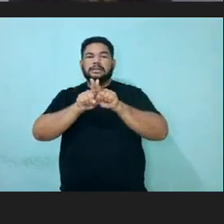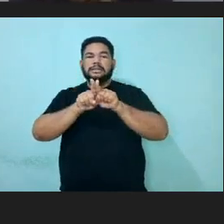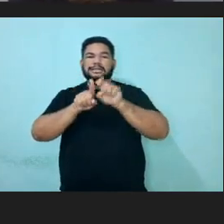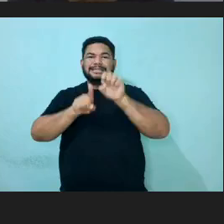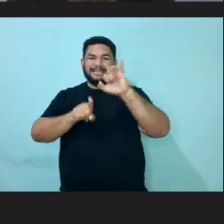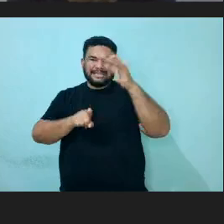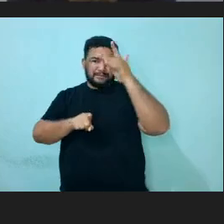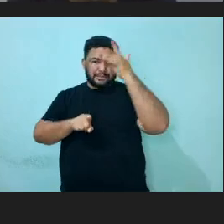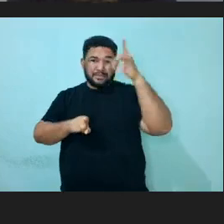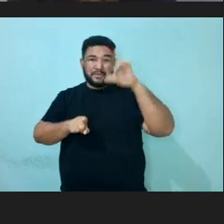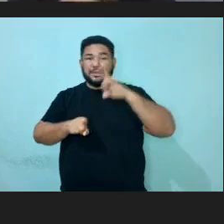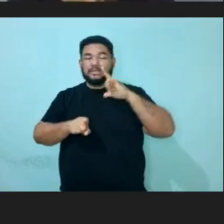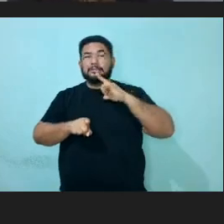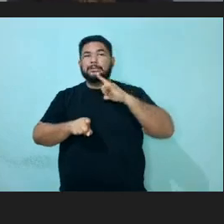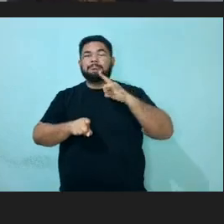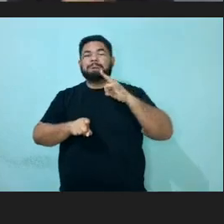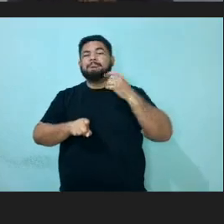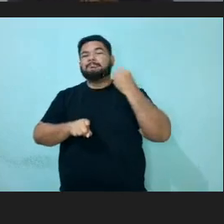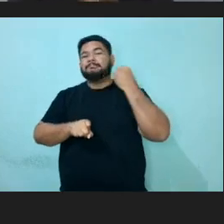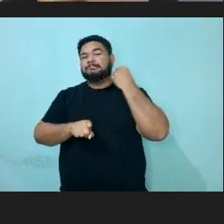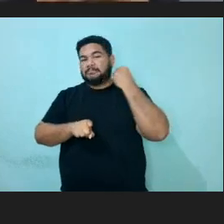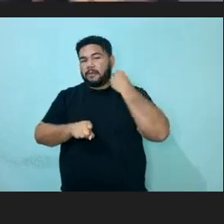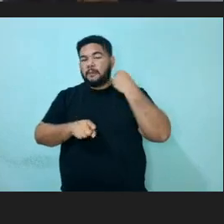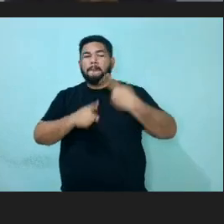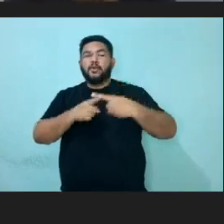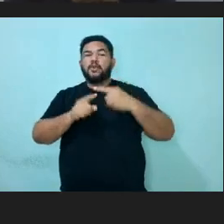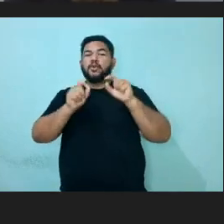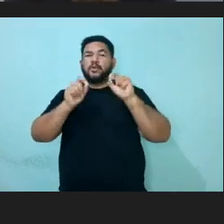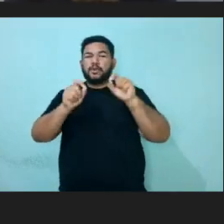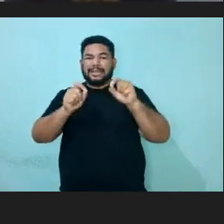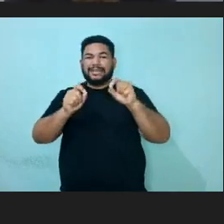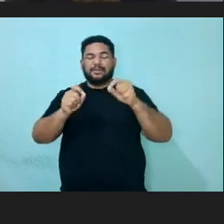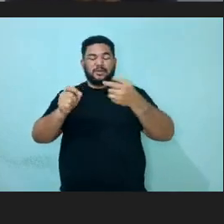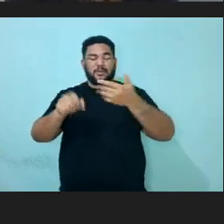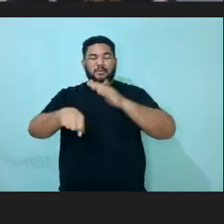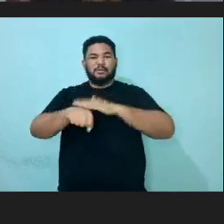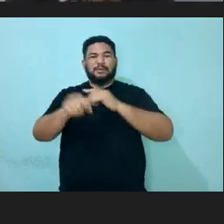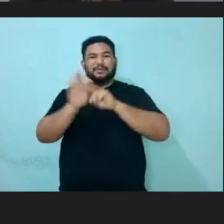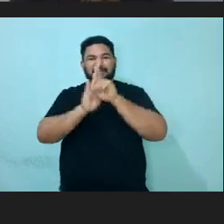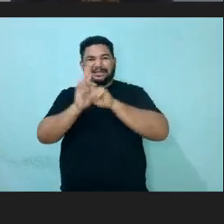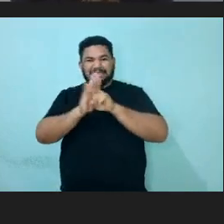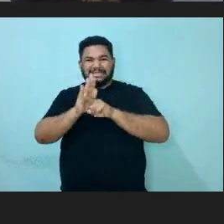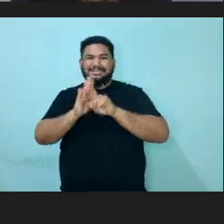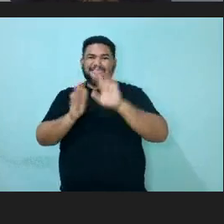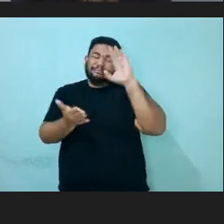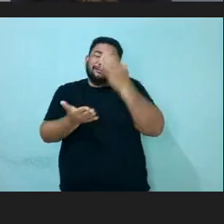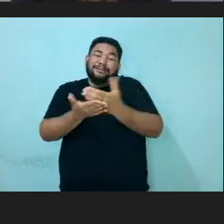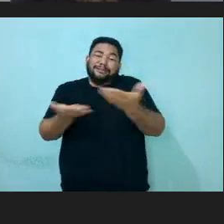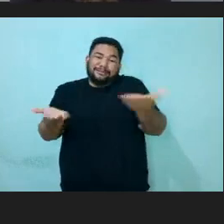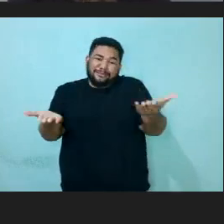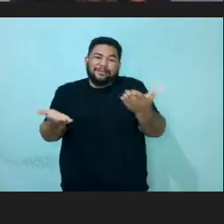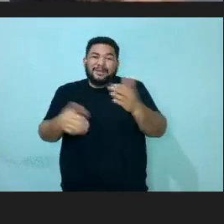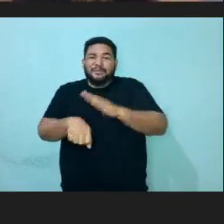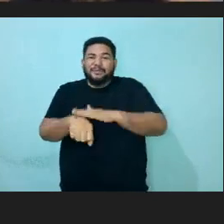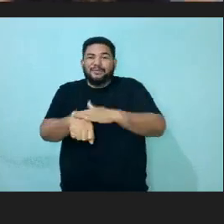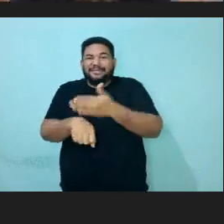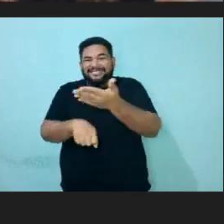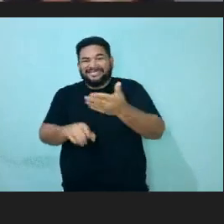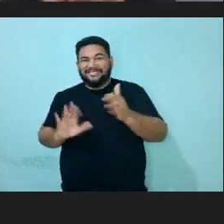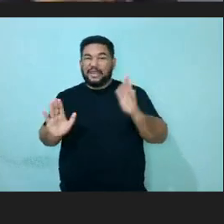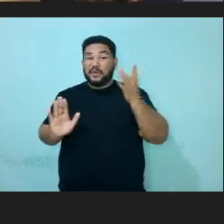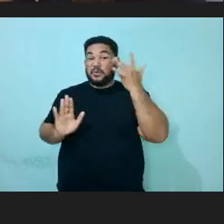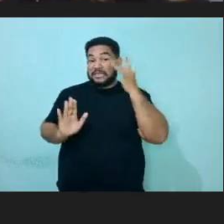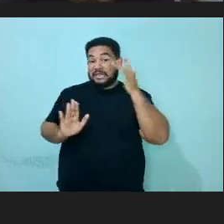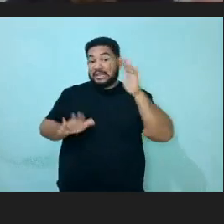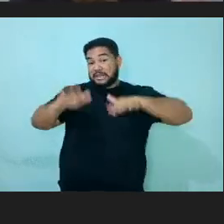muita dor nessa região, provavelmente é porque você estava muito tensa. Eu acredito que é porque você estava tensa, né? Não sei. Muito